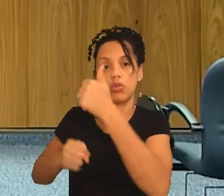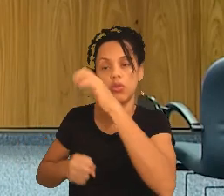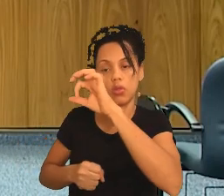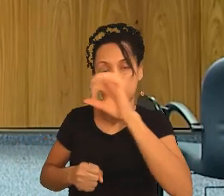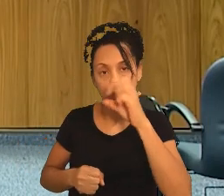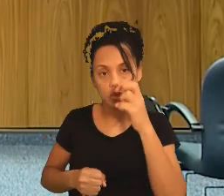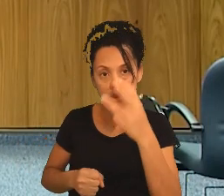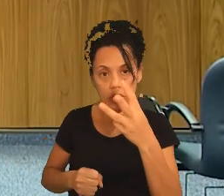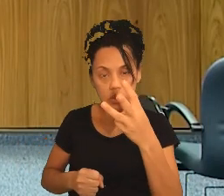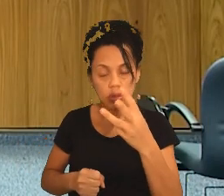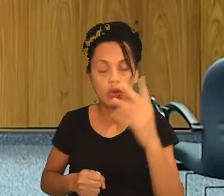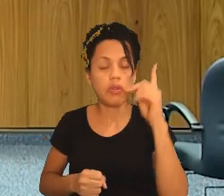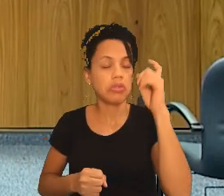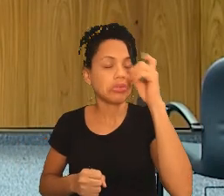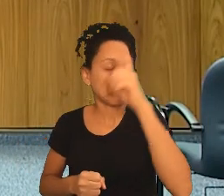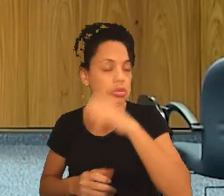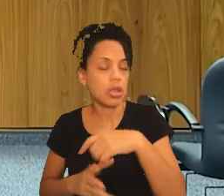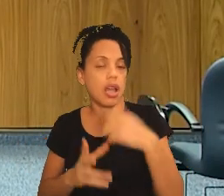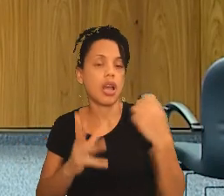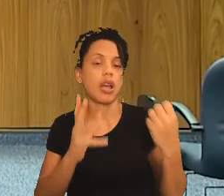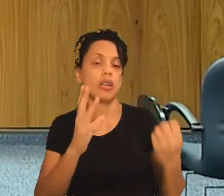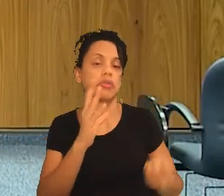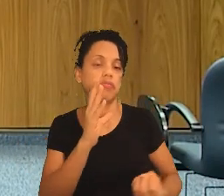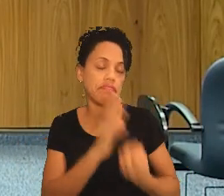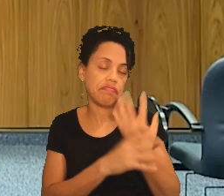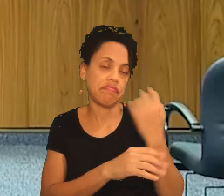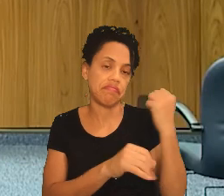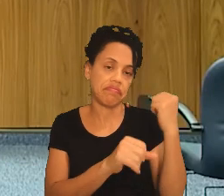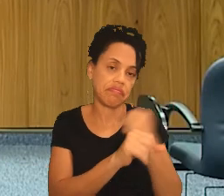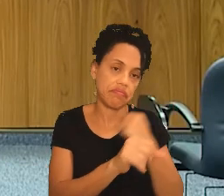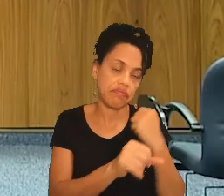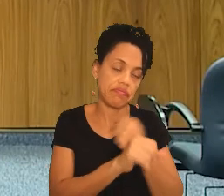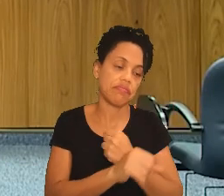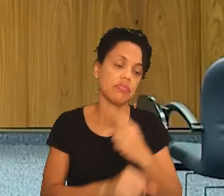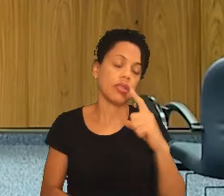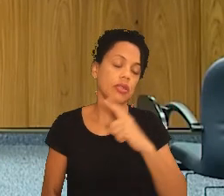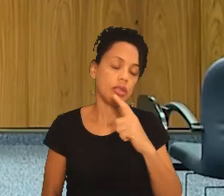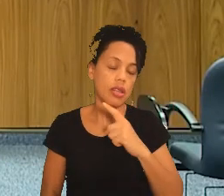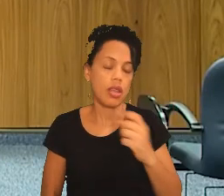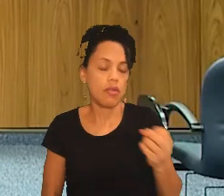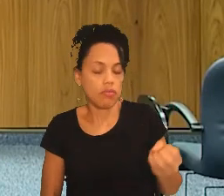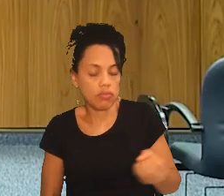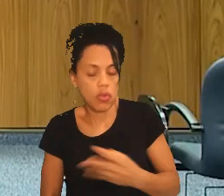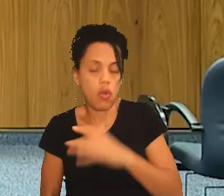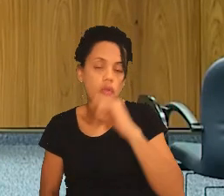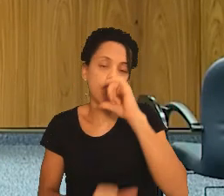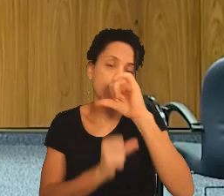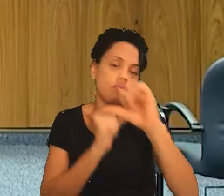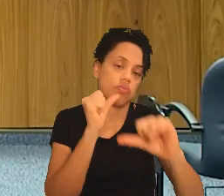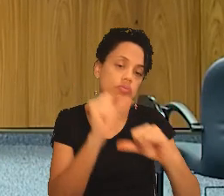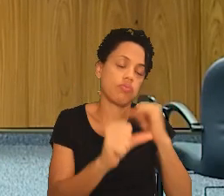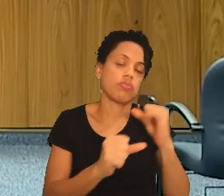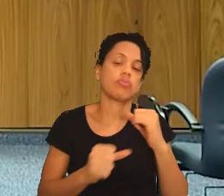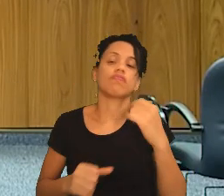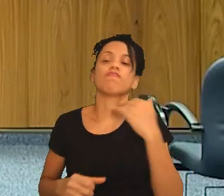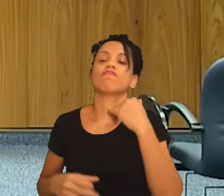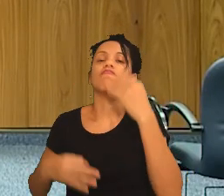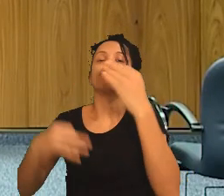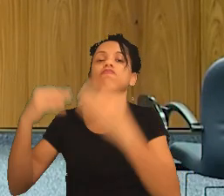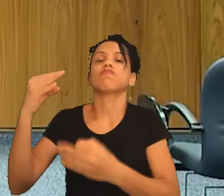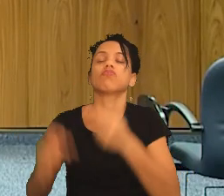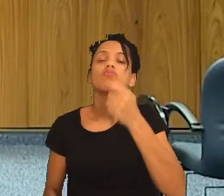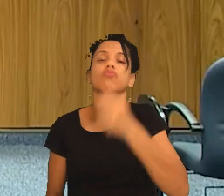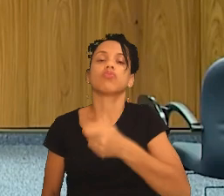sobre áreas do território Krenak, né? E o Supremo, naquela época, em 93, né, mesmo com